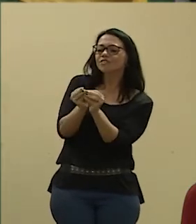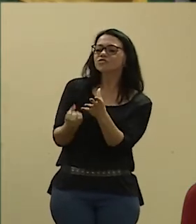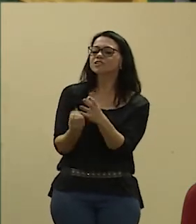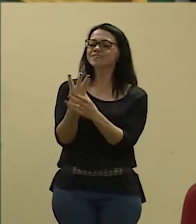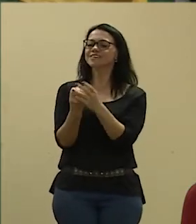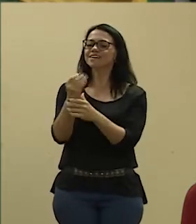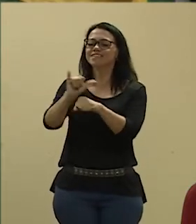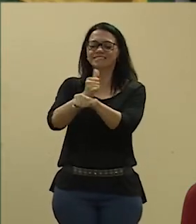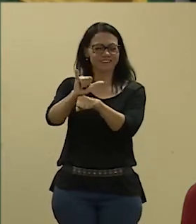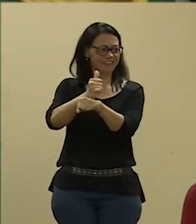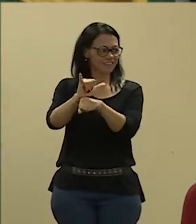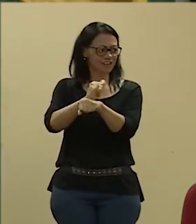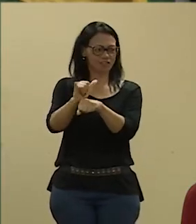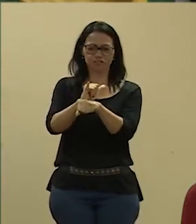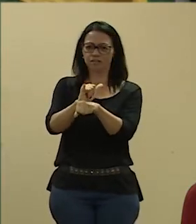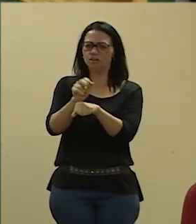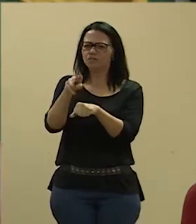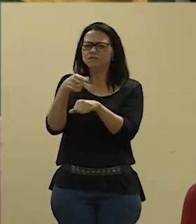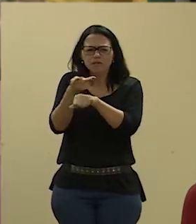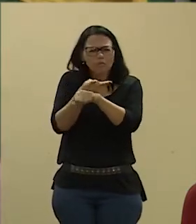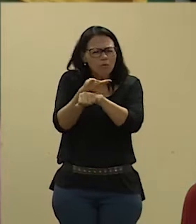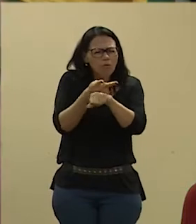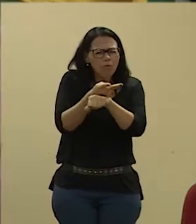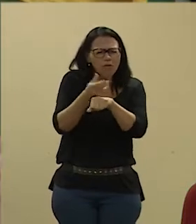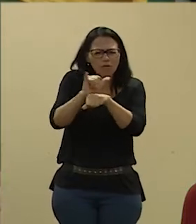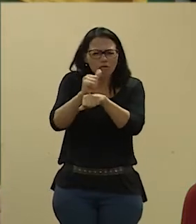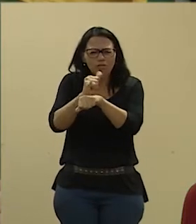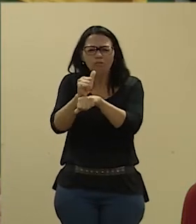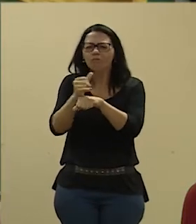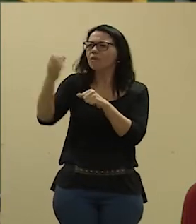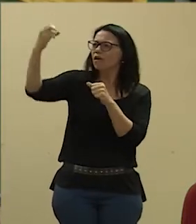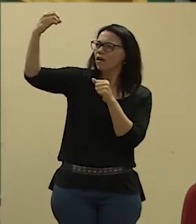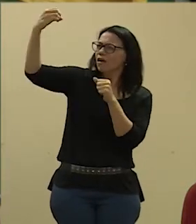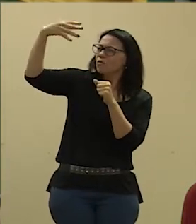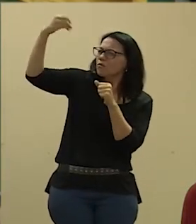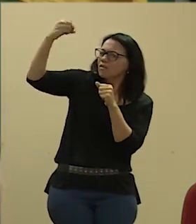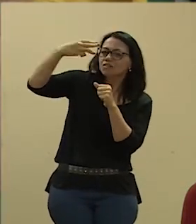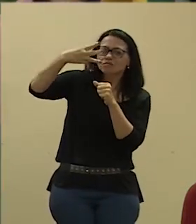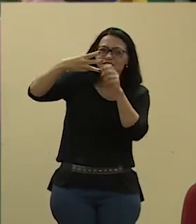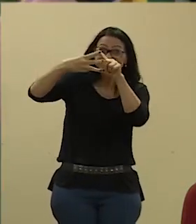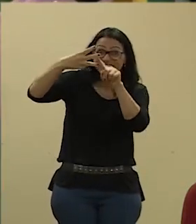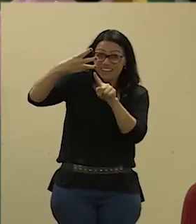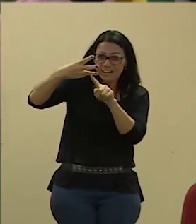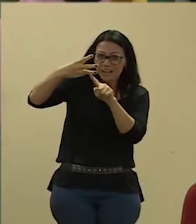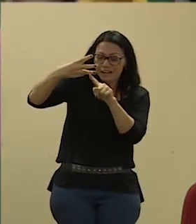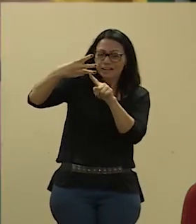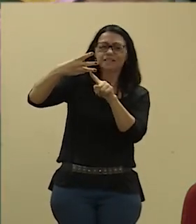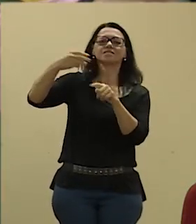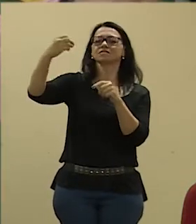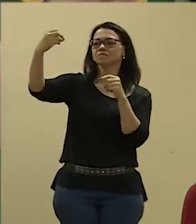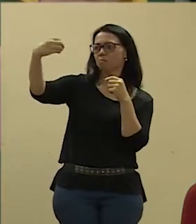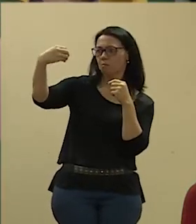no youtube iluminação de de três pontos mas sabe que dá pra fazer outras coisas mas coloca a mais forte de um lado ea mais fraca de